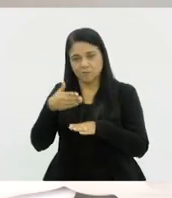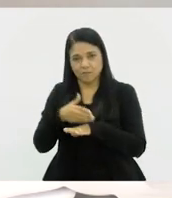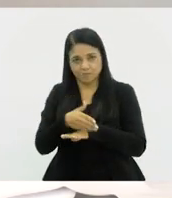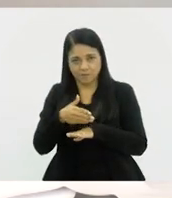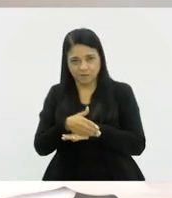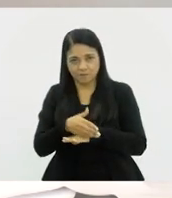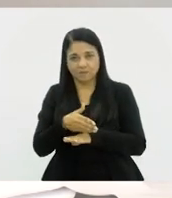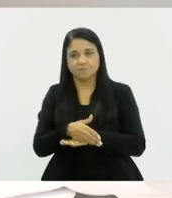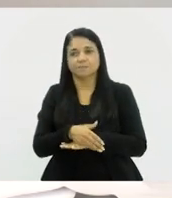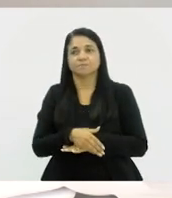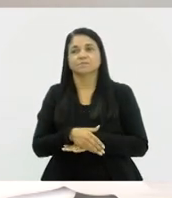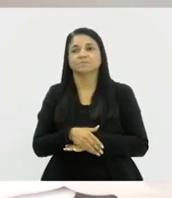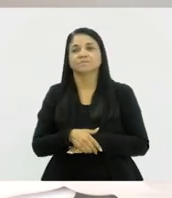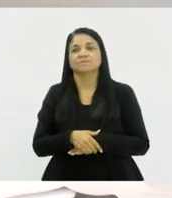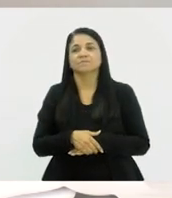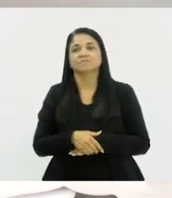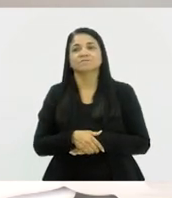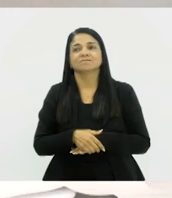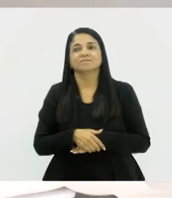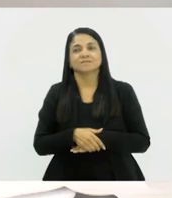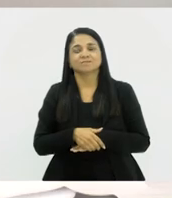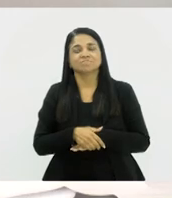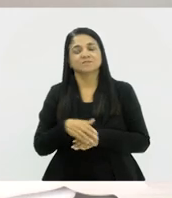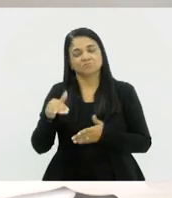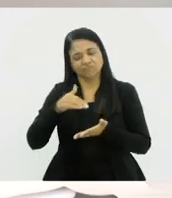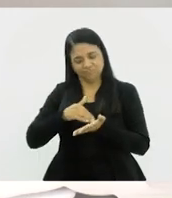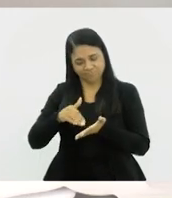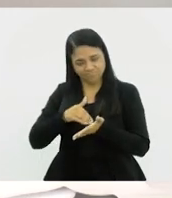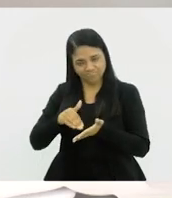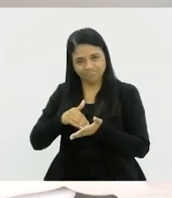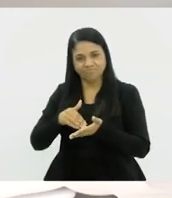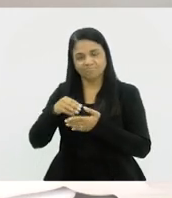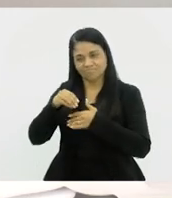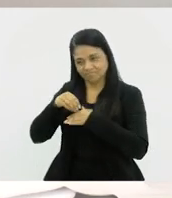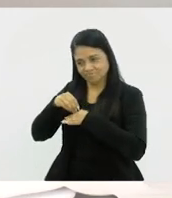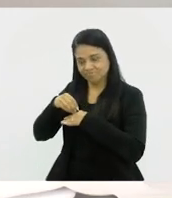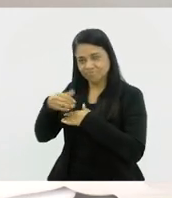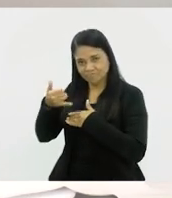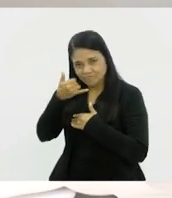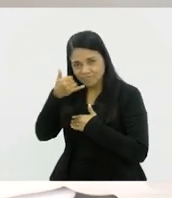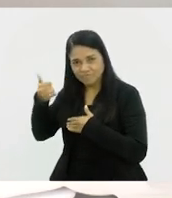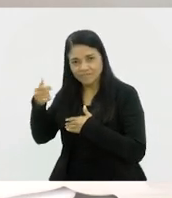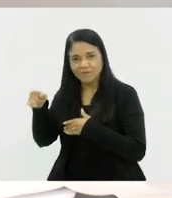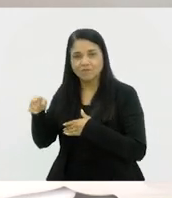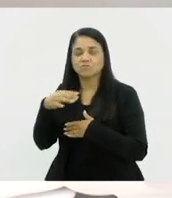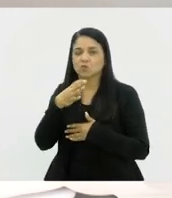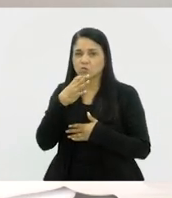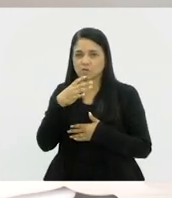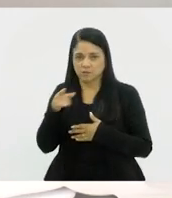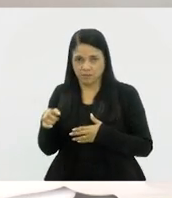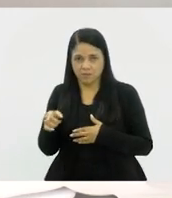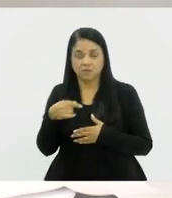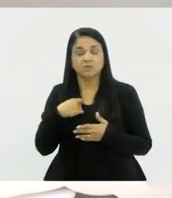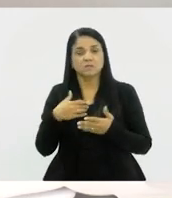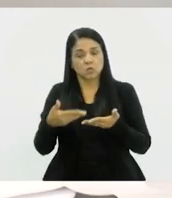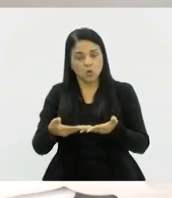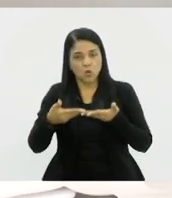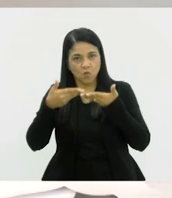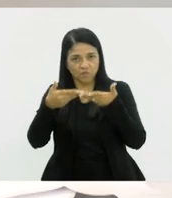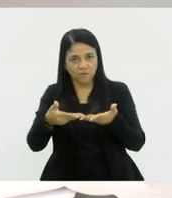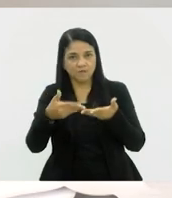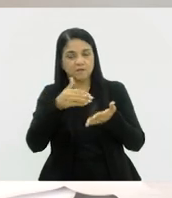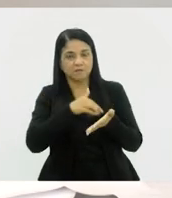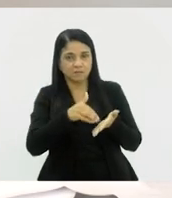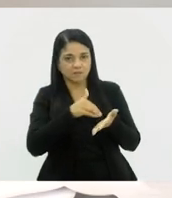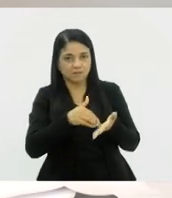pela participação transmita o secretário aqui o nosso reconhecimento sempre quando a gente convida a secretaria de Polícia